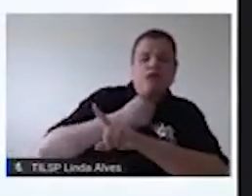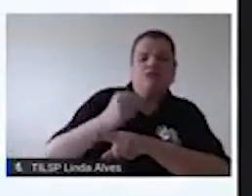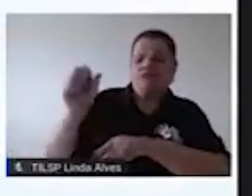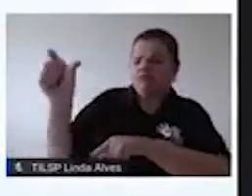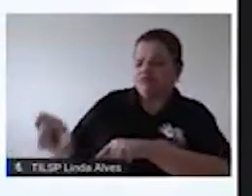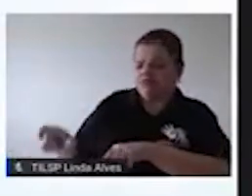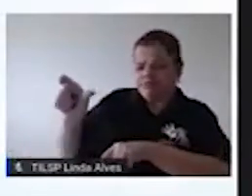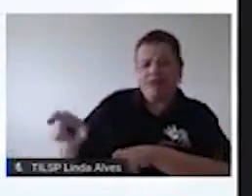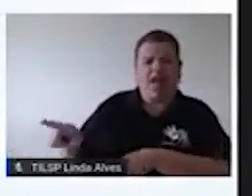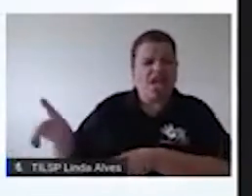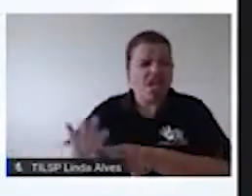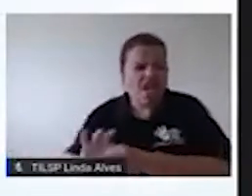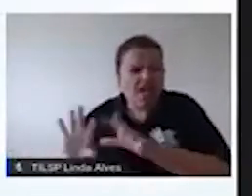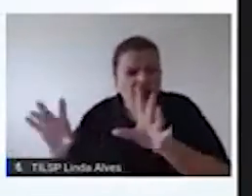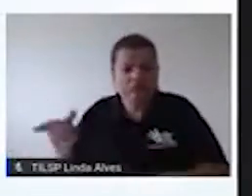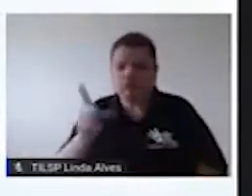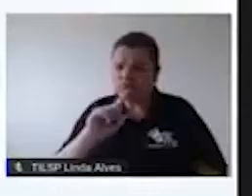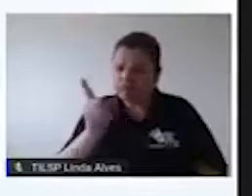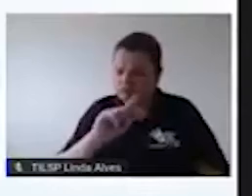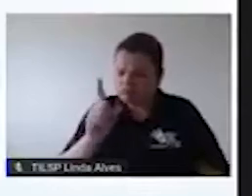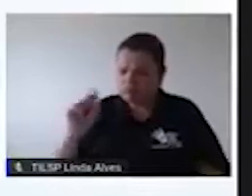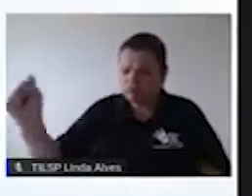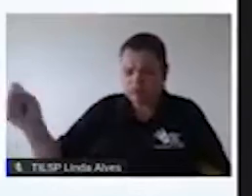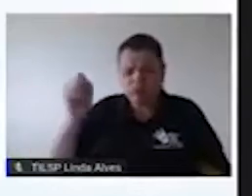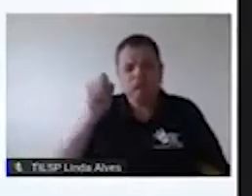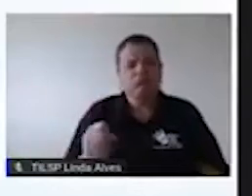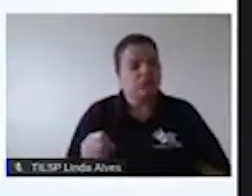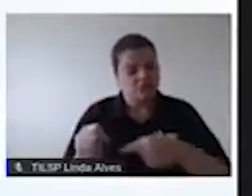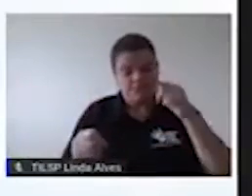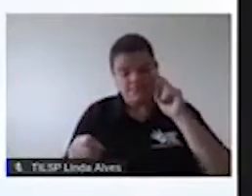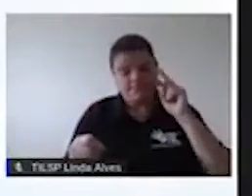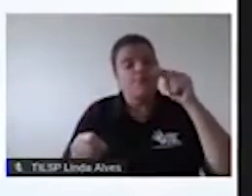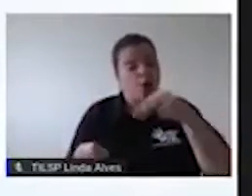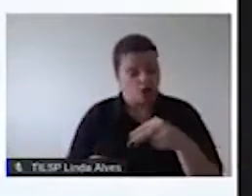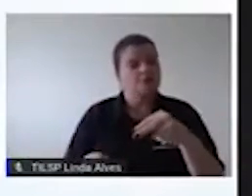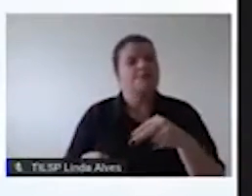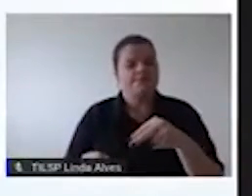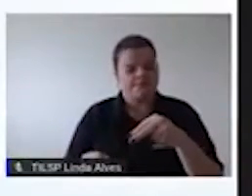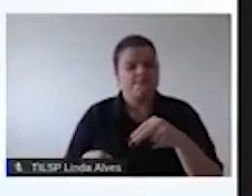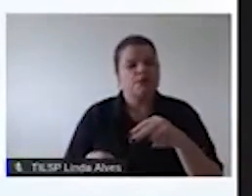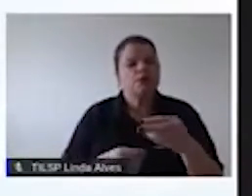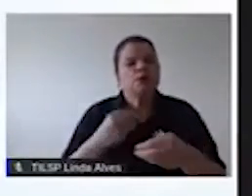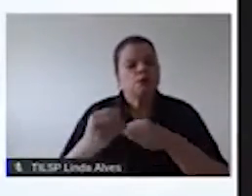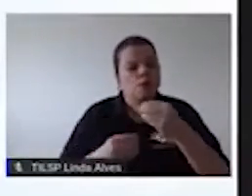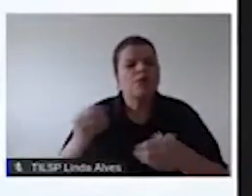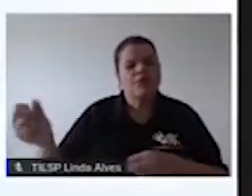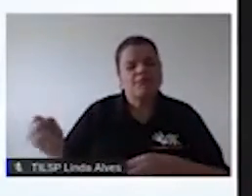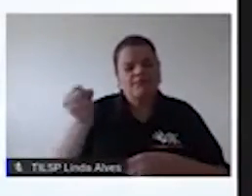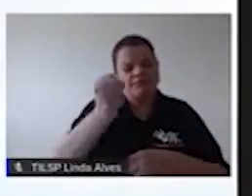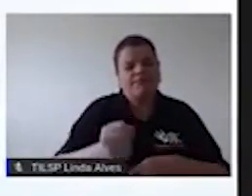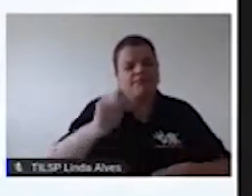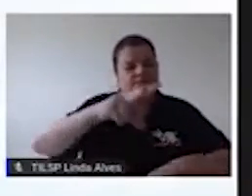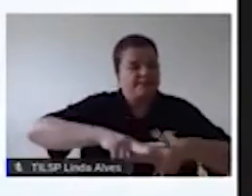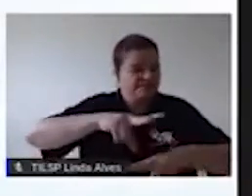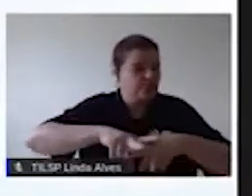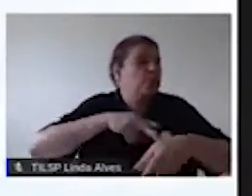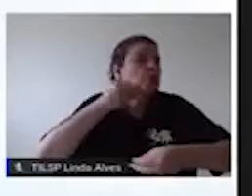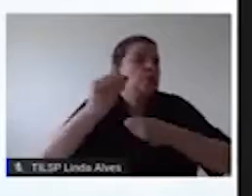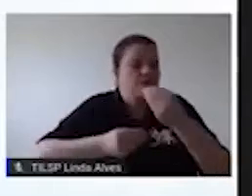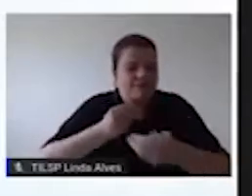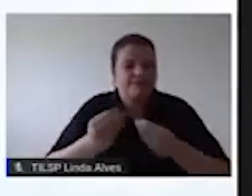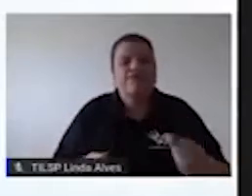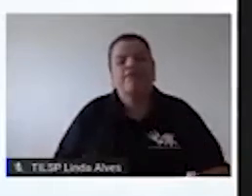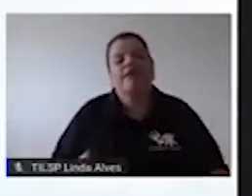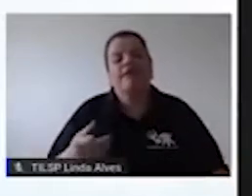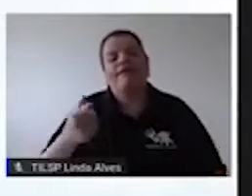vítima e o agressor continuar ali belo e folgadão, né? Não. Então, como é que isso também se dá? E é